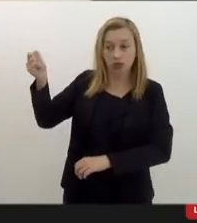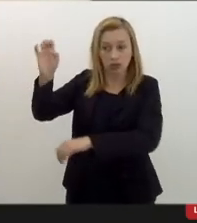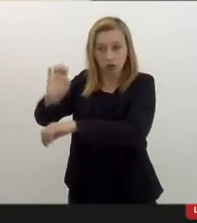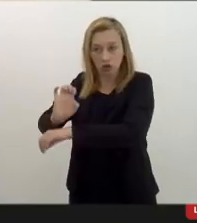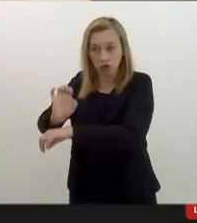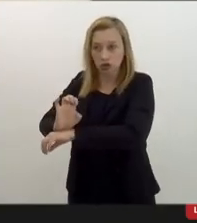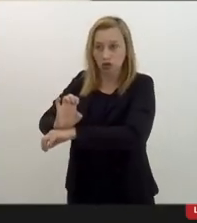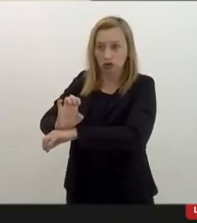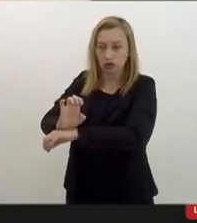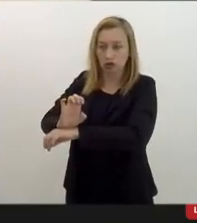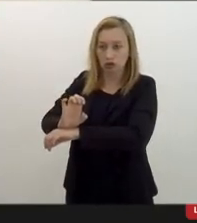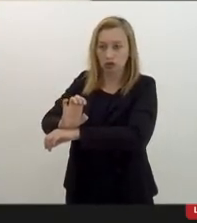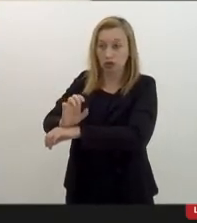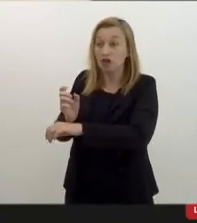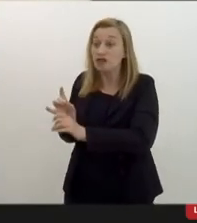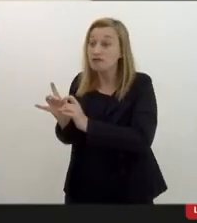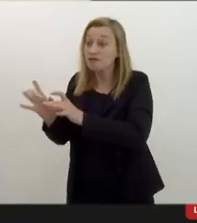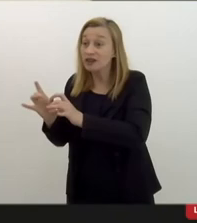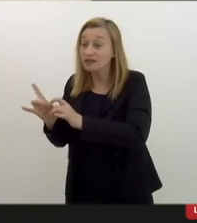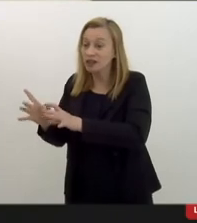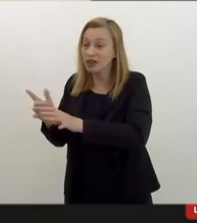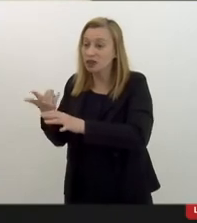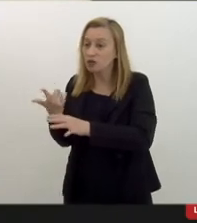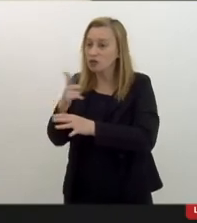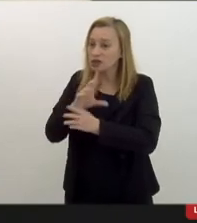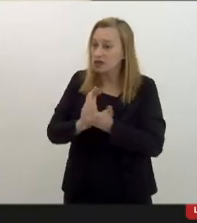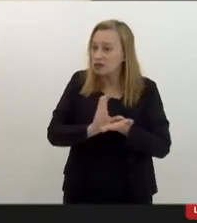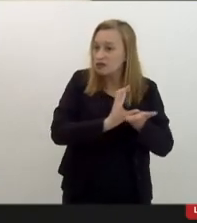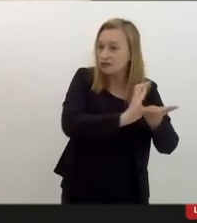fazer caixa com a